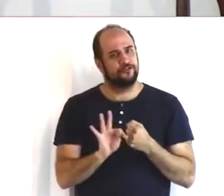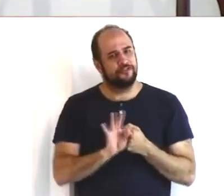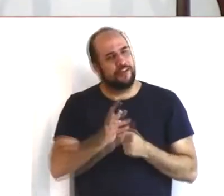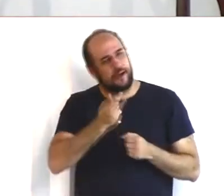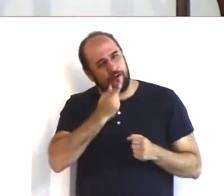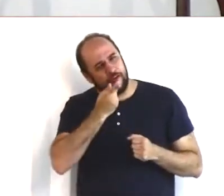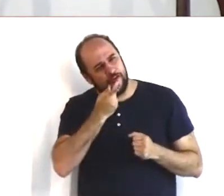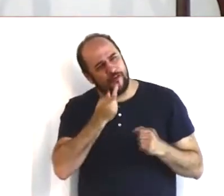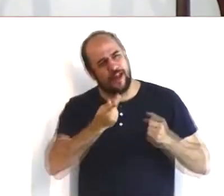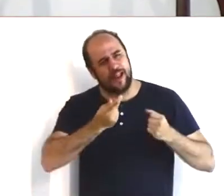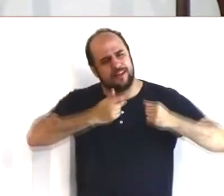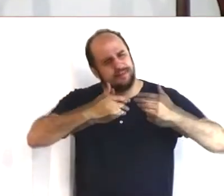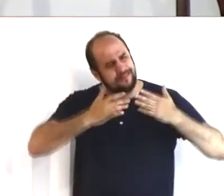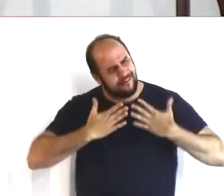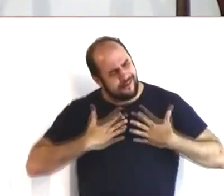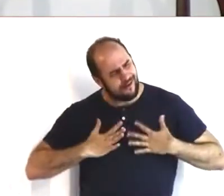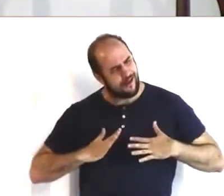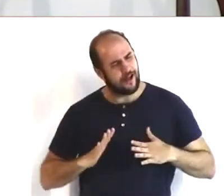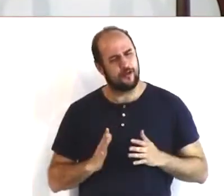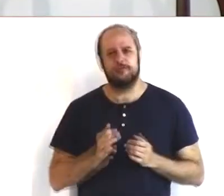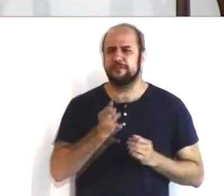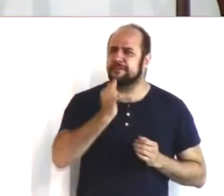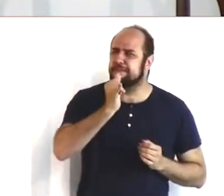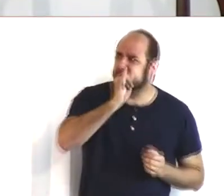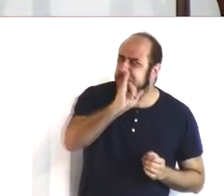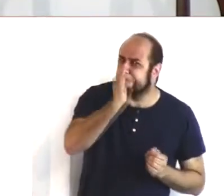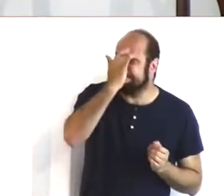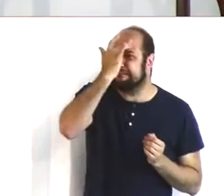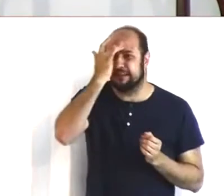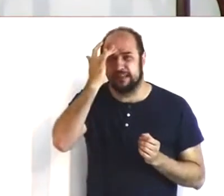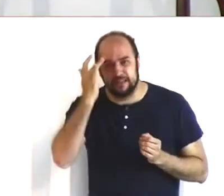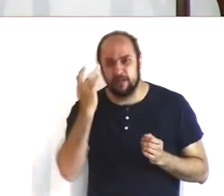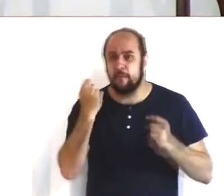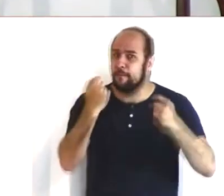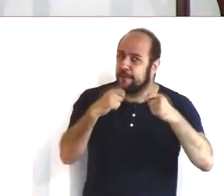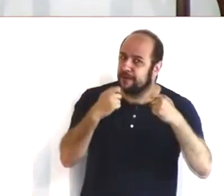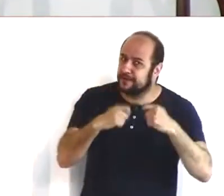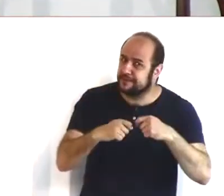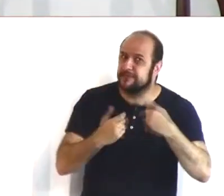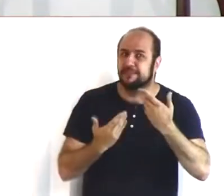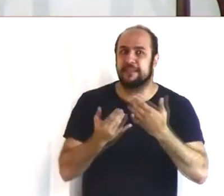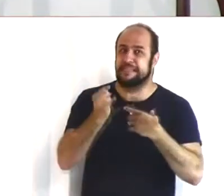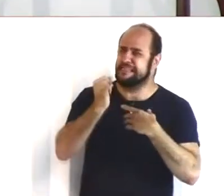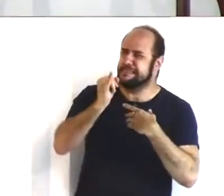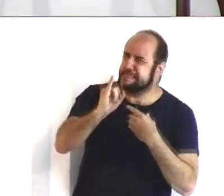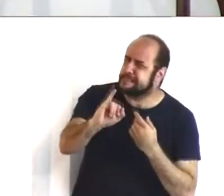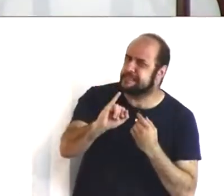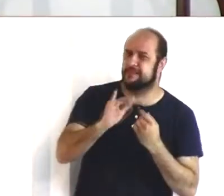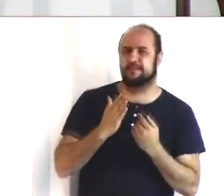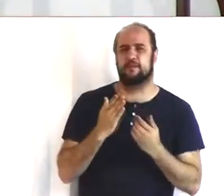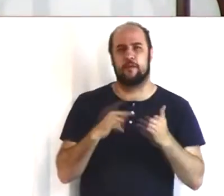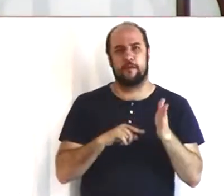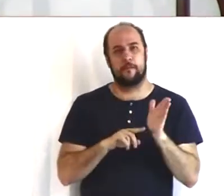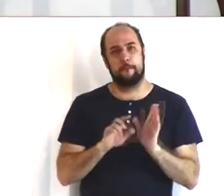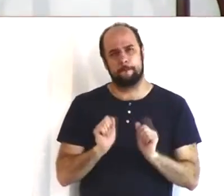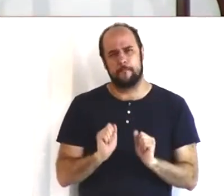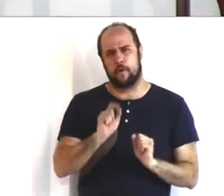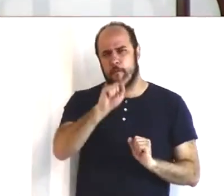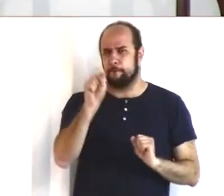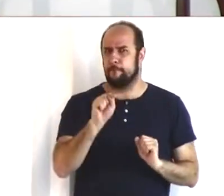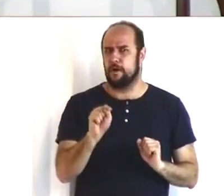na forma de tratar. Se alguém necessita de sabedoria, eu lhe perguntaria numa pergunta